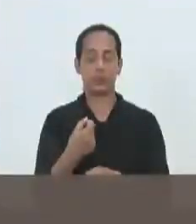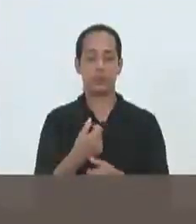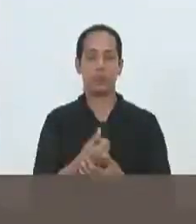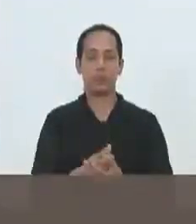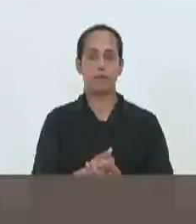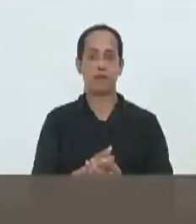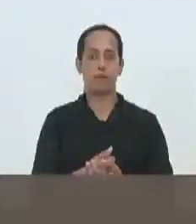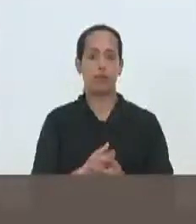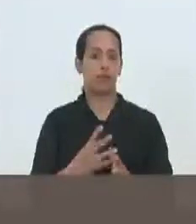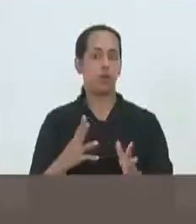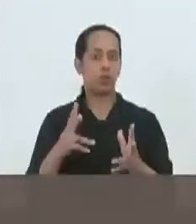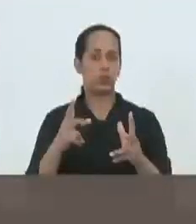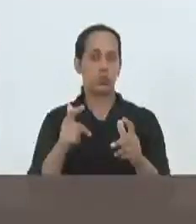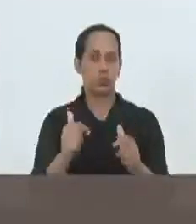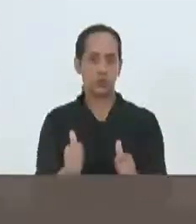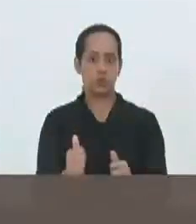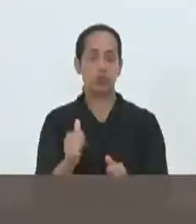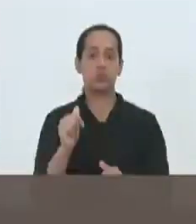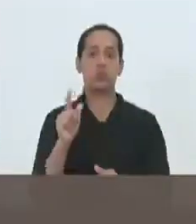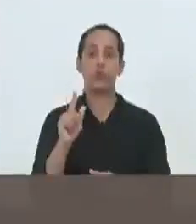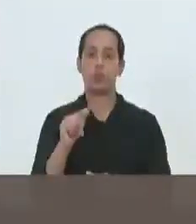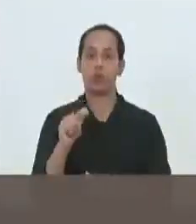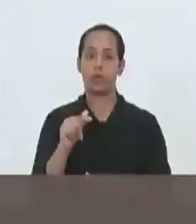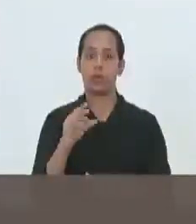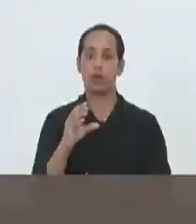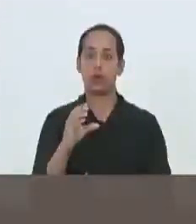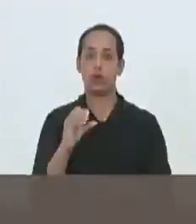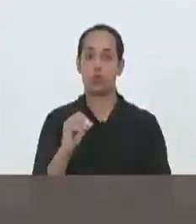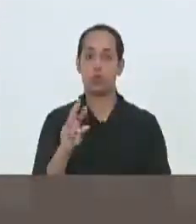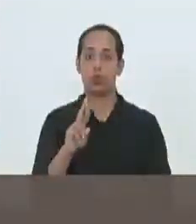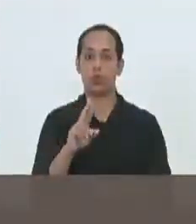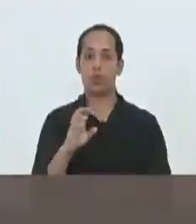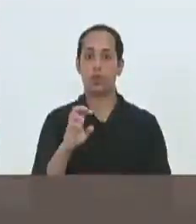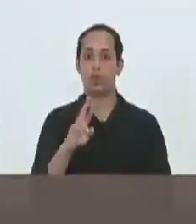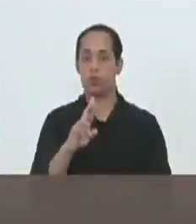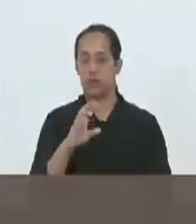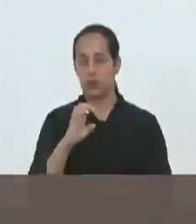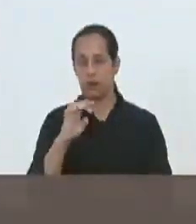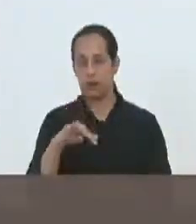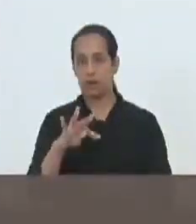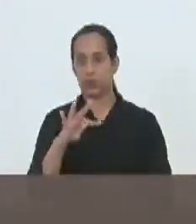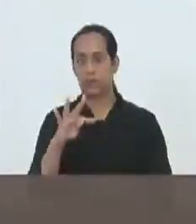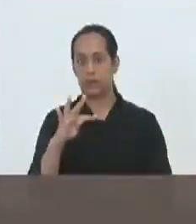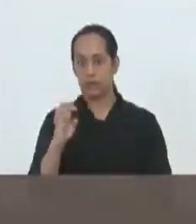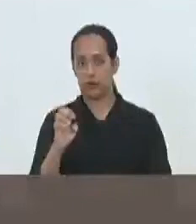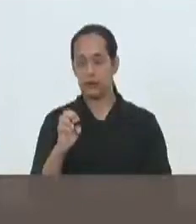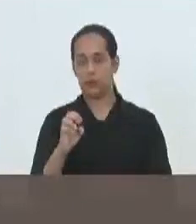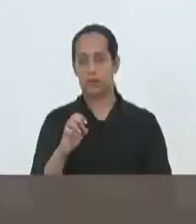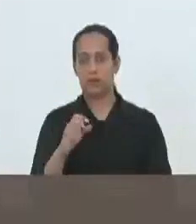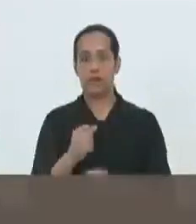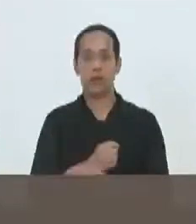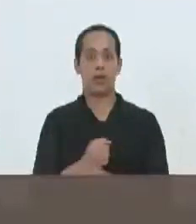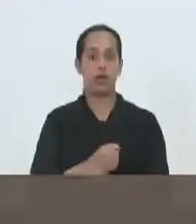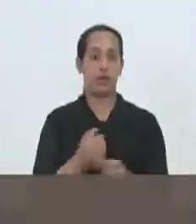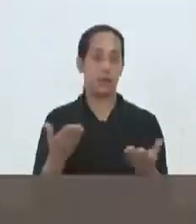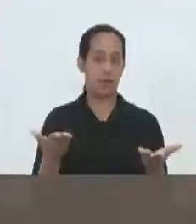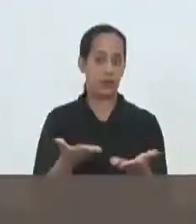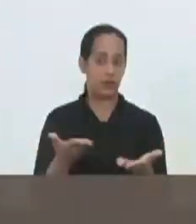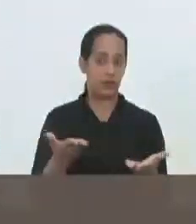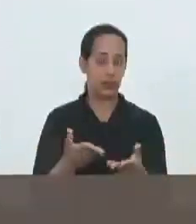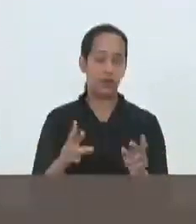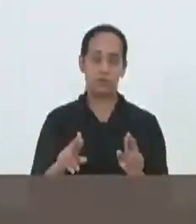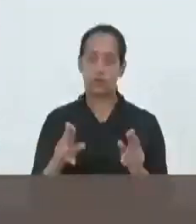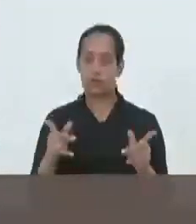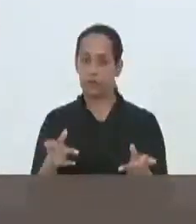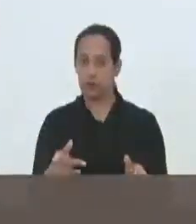quase que corrente esse ano não esse ano por conta do do dos recursos do CAF e do desenvolve São Paulo a